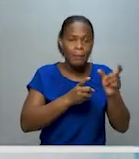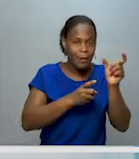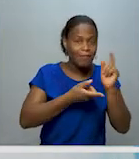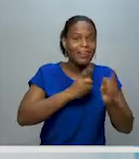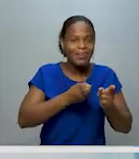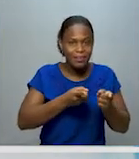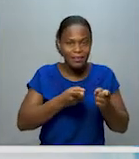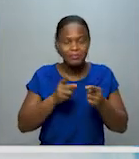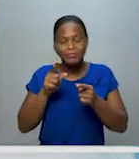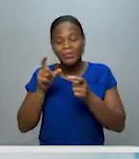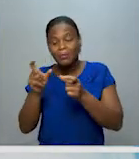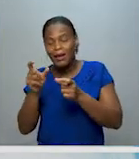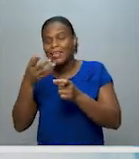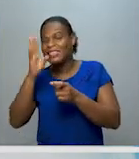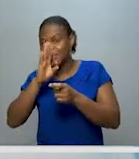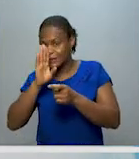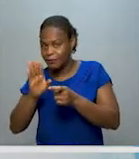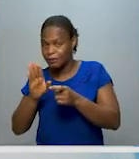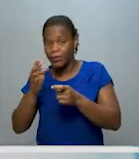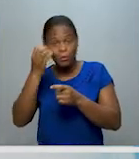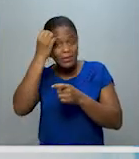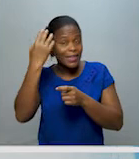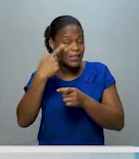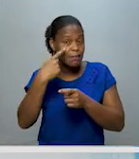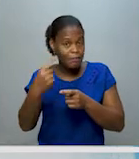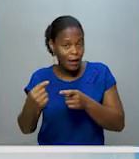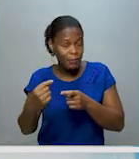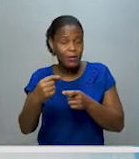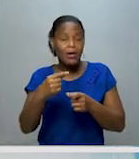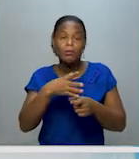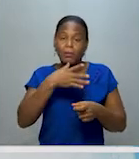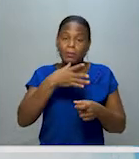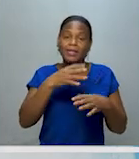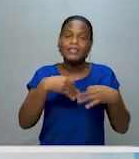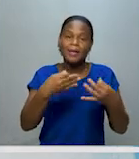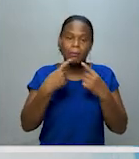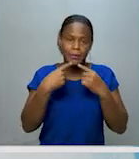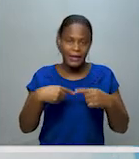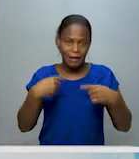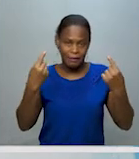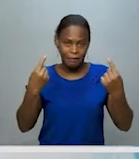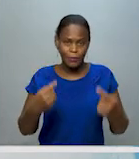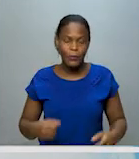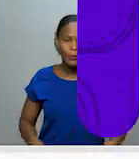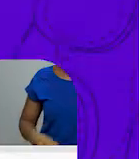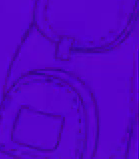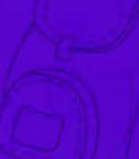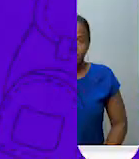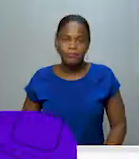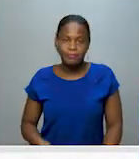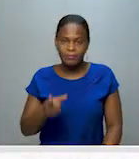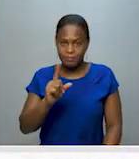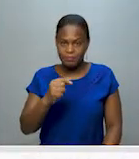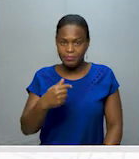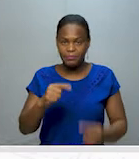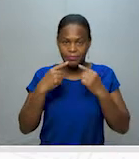Portanto, não se esqueçam, verbos utilizados nesses tipos de discursos são sempre declarativos.